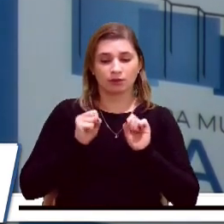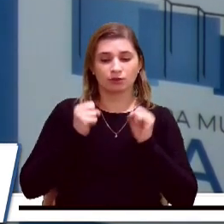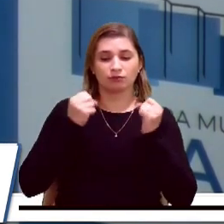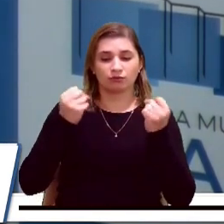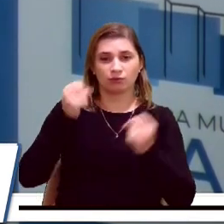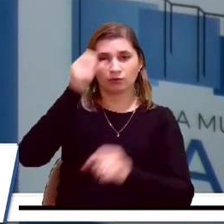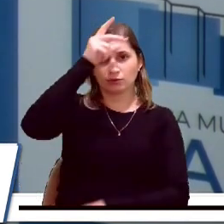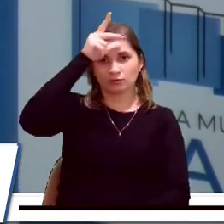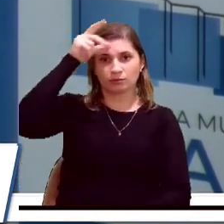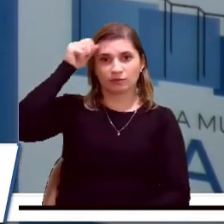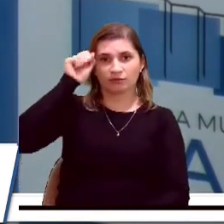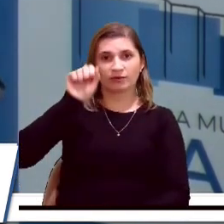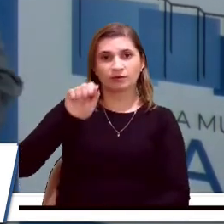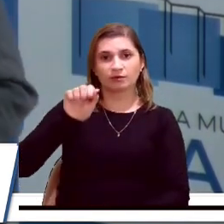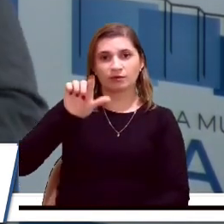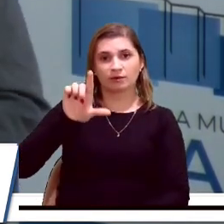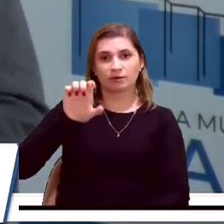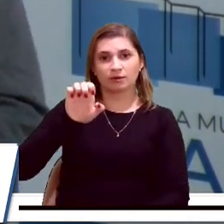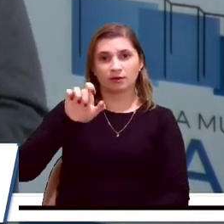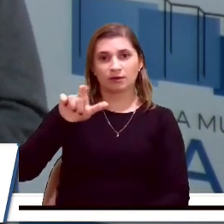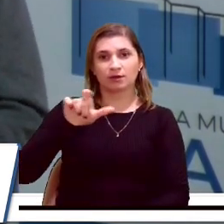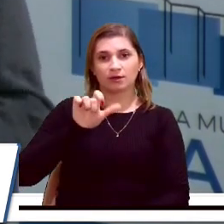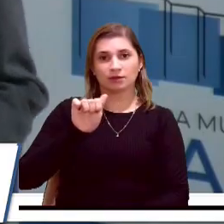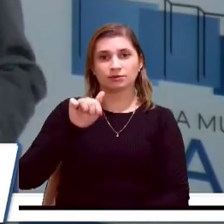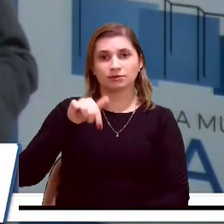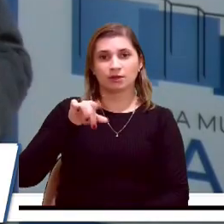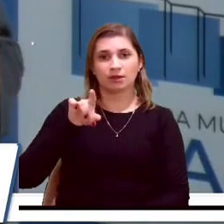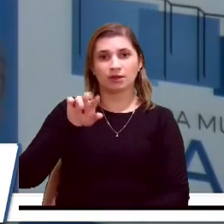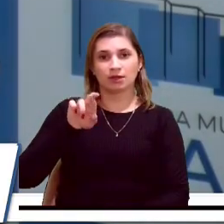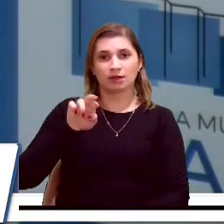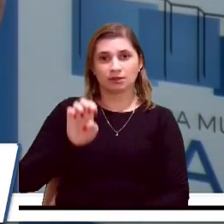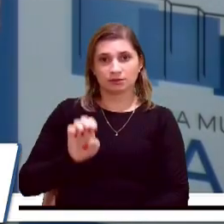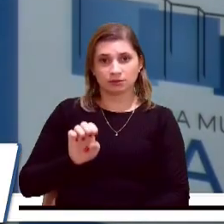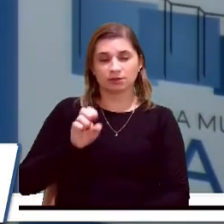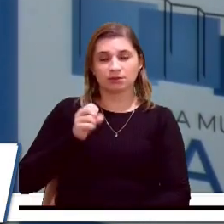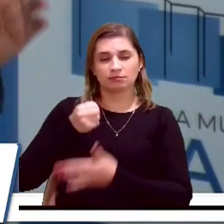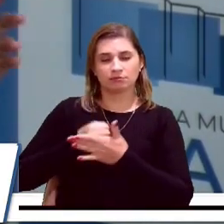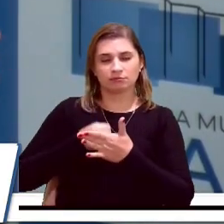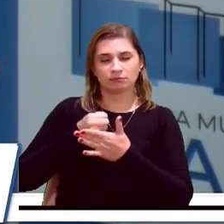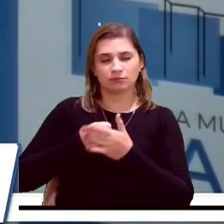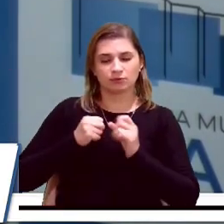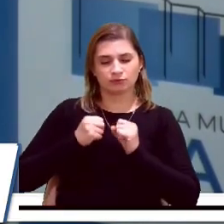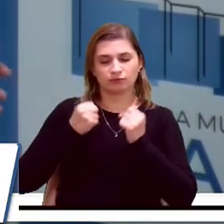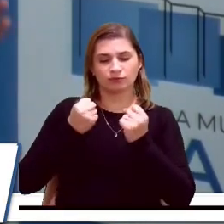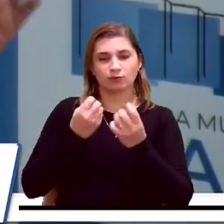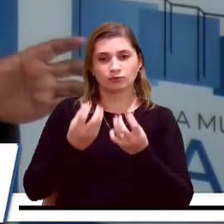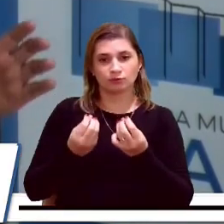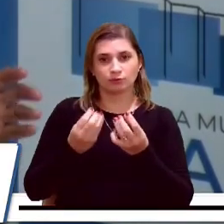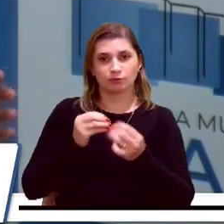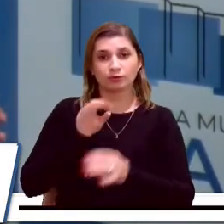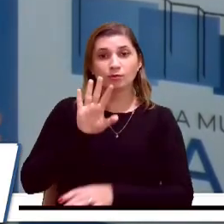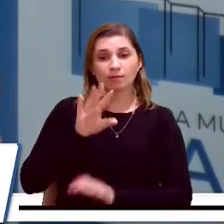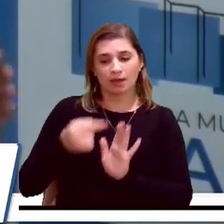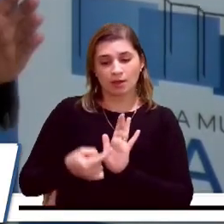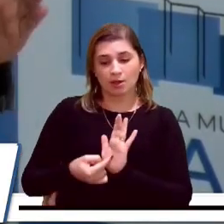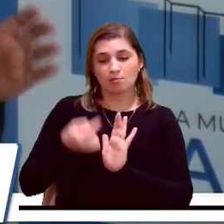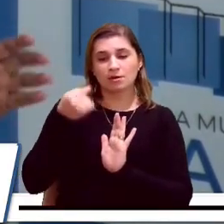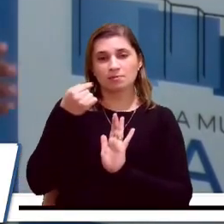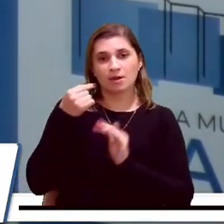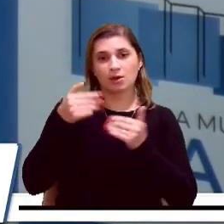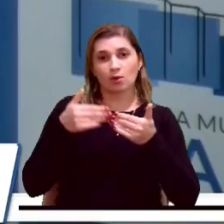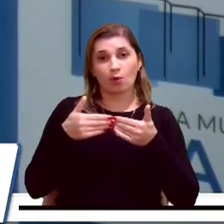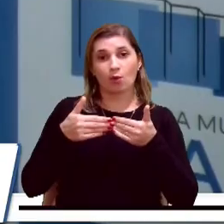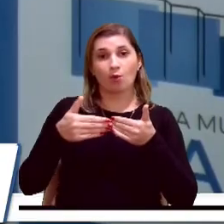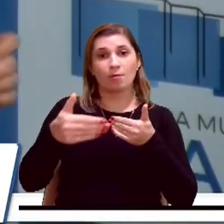Ferreira, que batalhou muito para aqui. Mas quem foi o primeiro a dar o start do